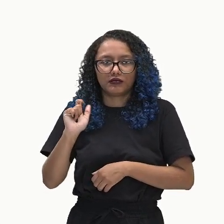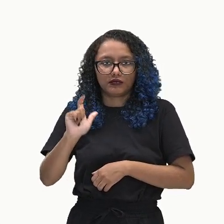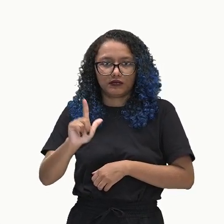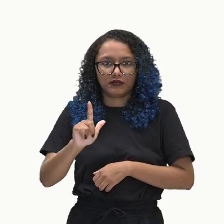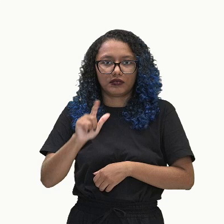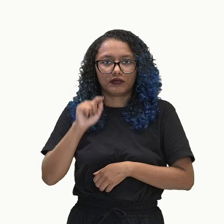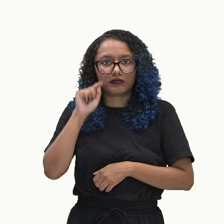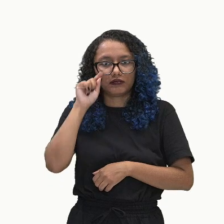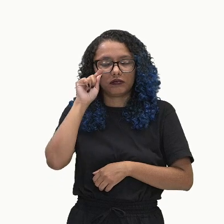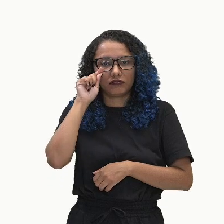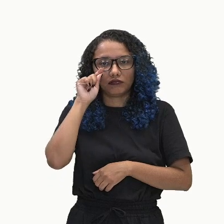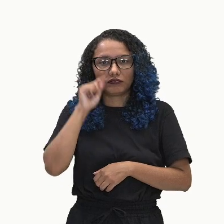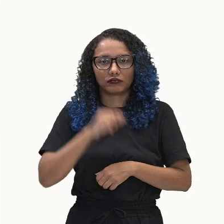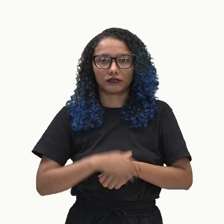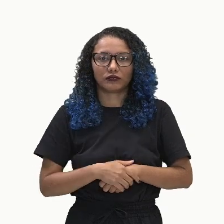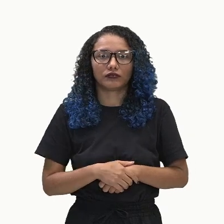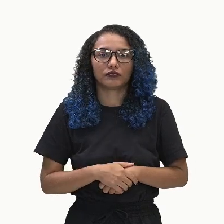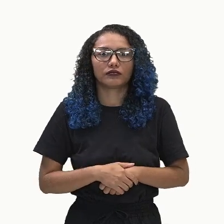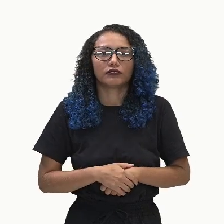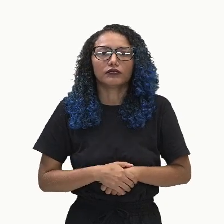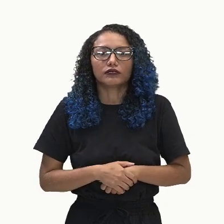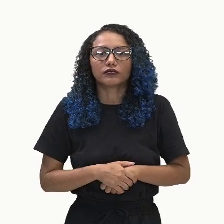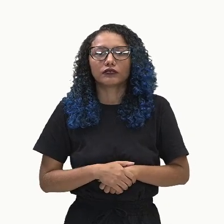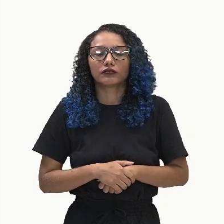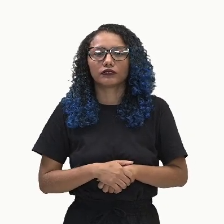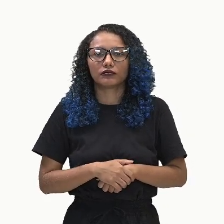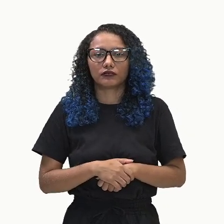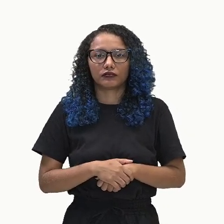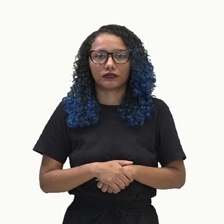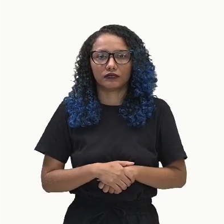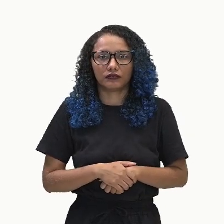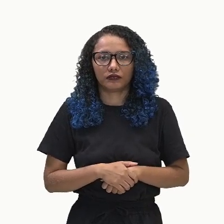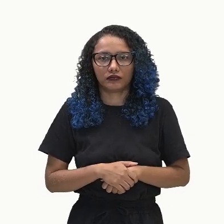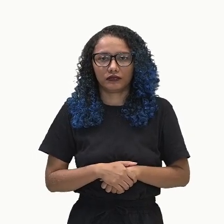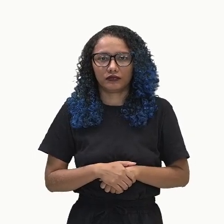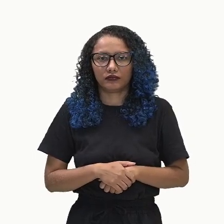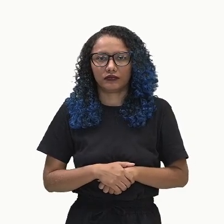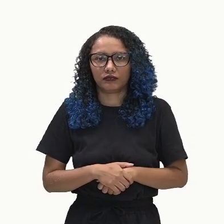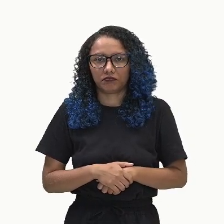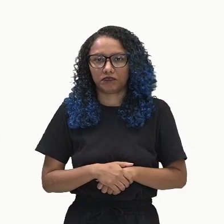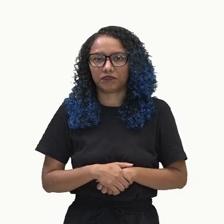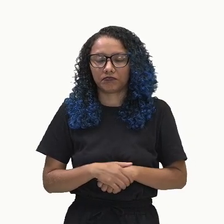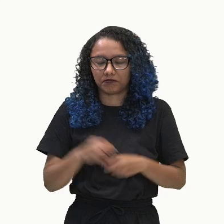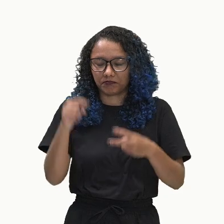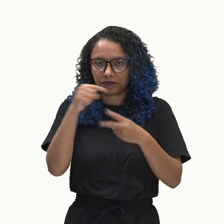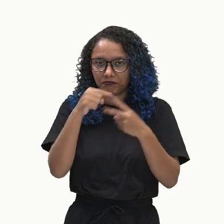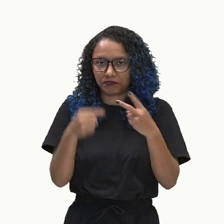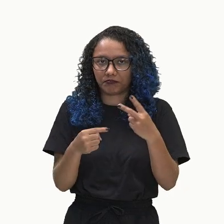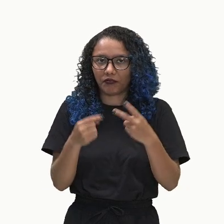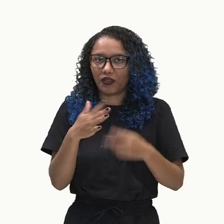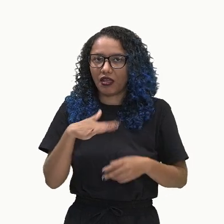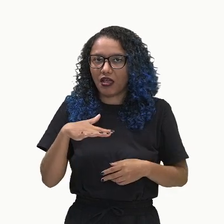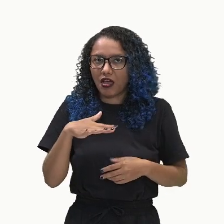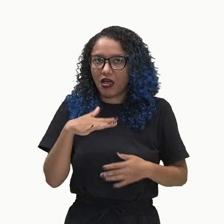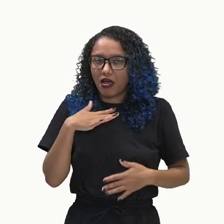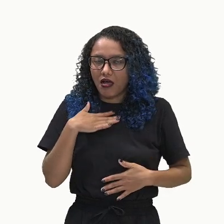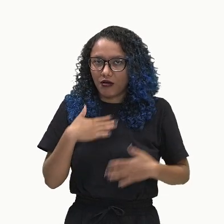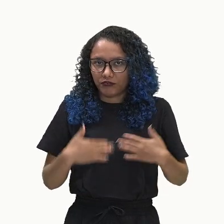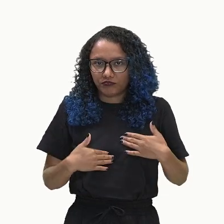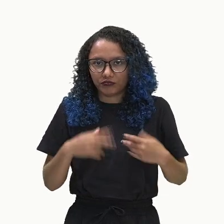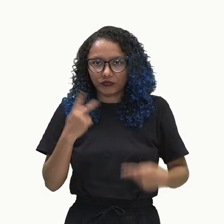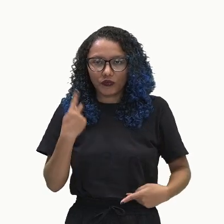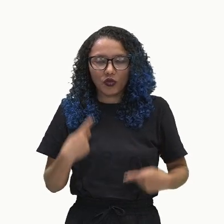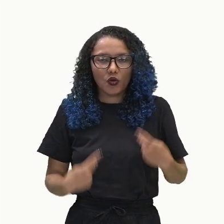do desenvolvimento físico, toda a parte hormonal do indivíduo ali vai ter um aumento dos